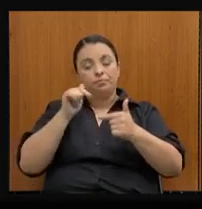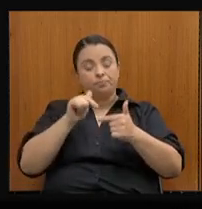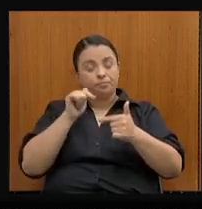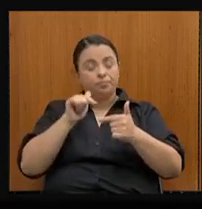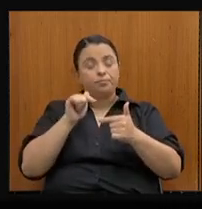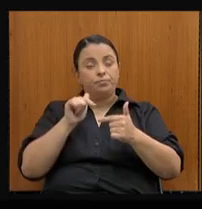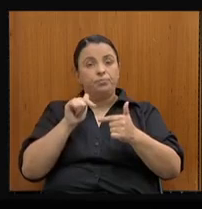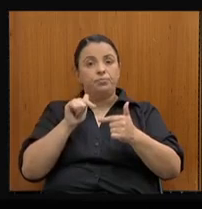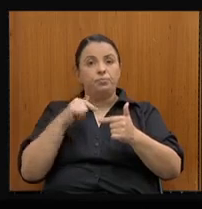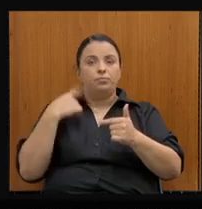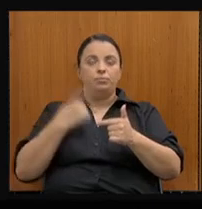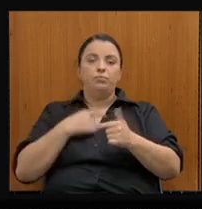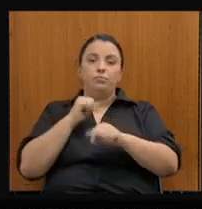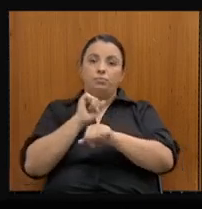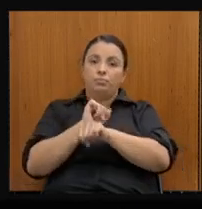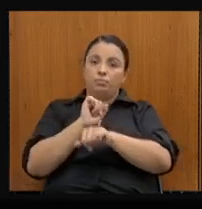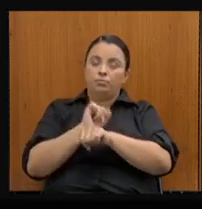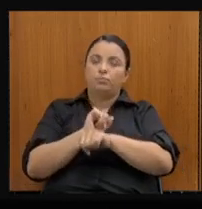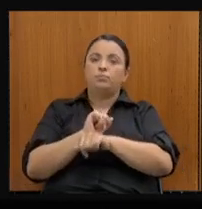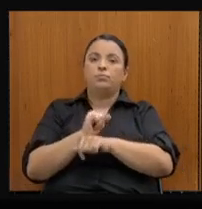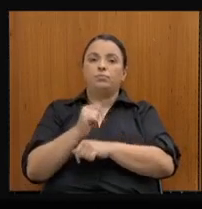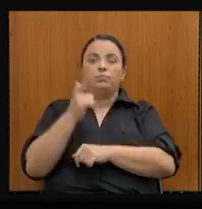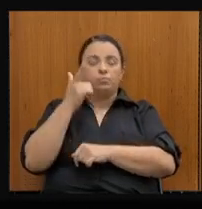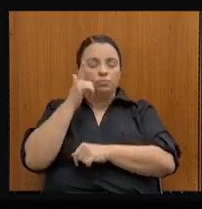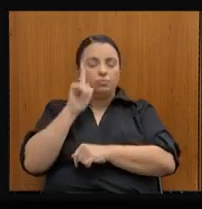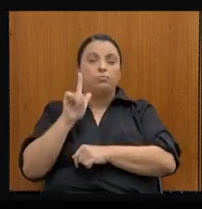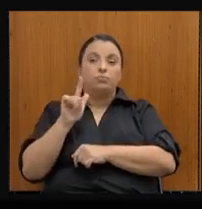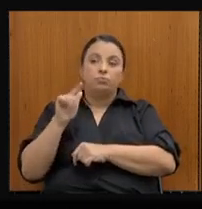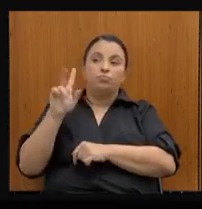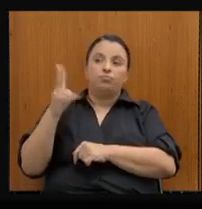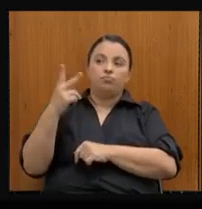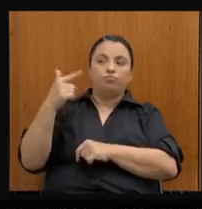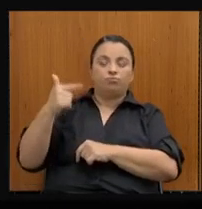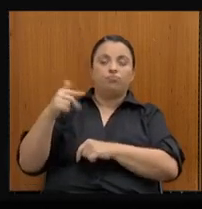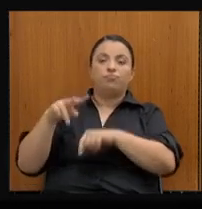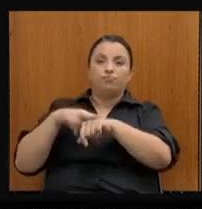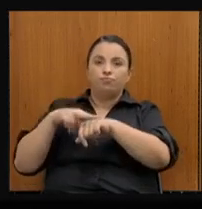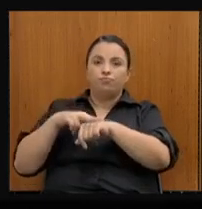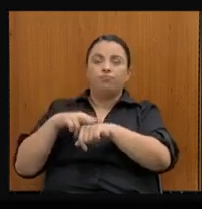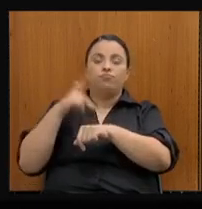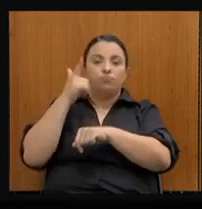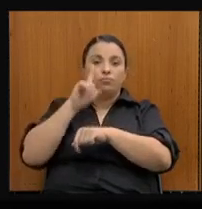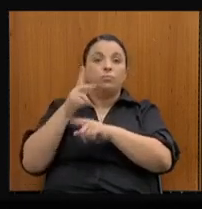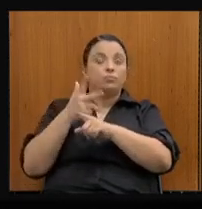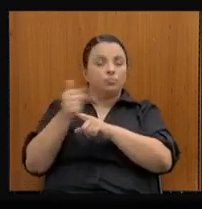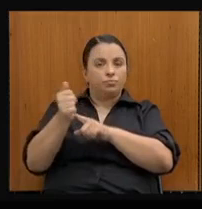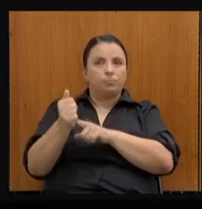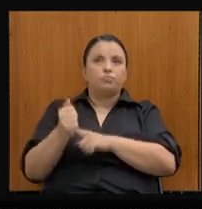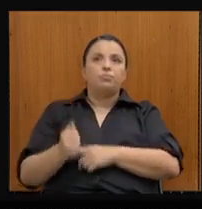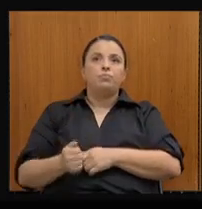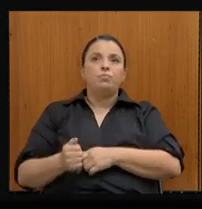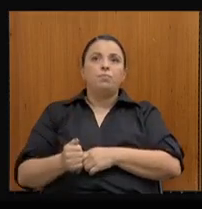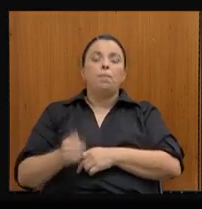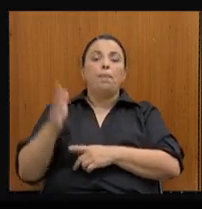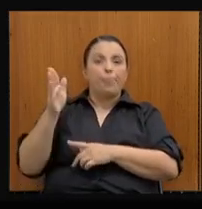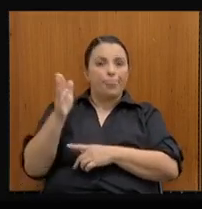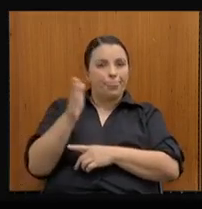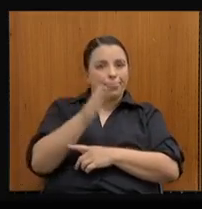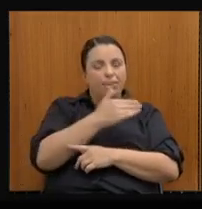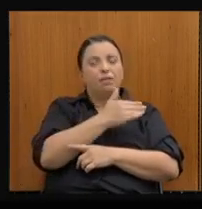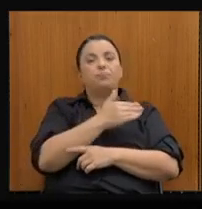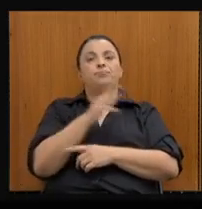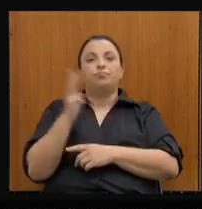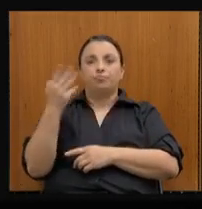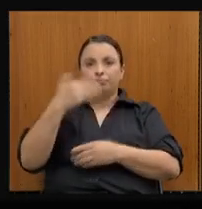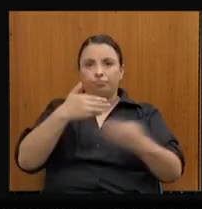aguarda para viabilização desse mercado de hidrogênio Verde passando para o próximo slide por gentileza é algo que também já foi